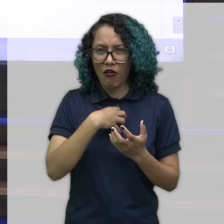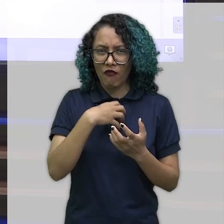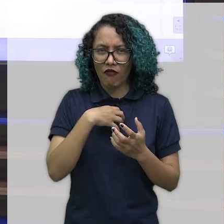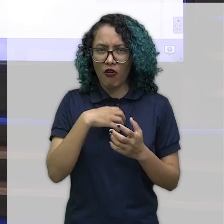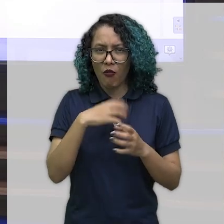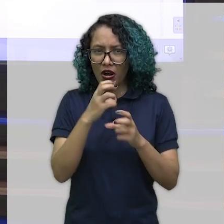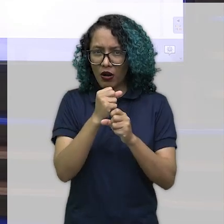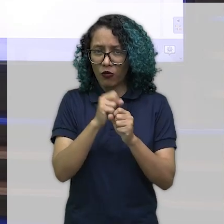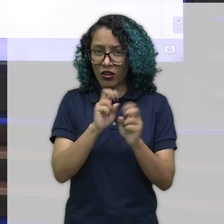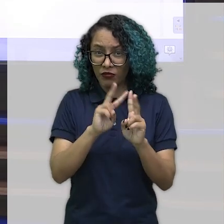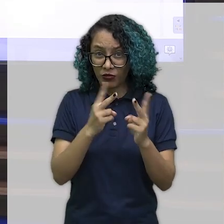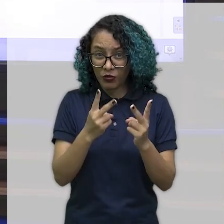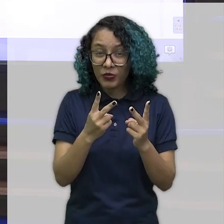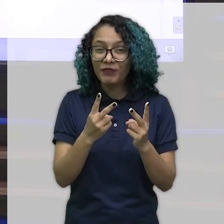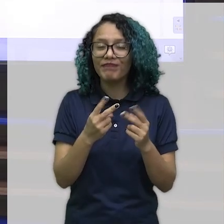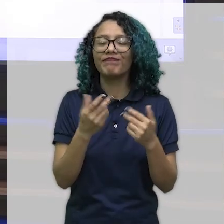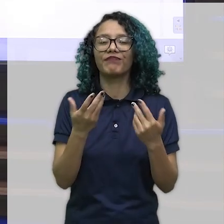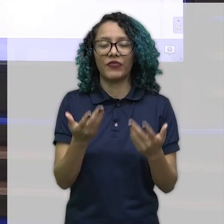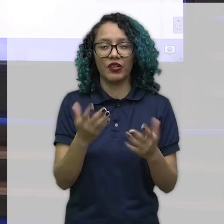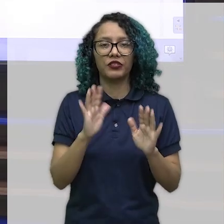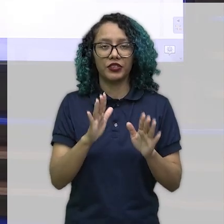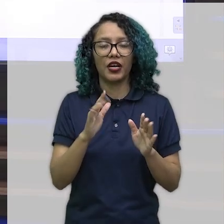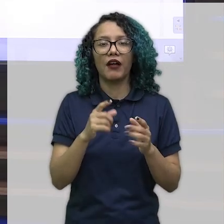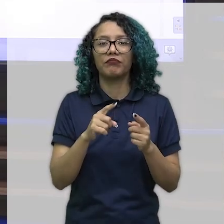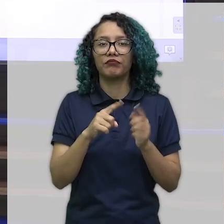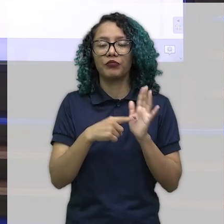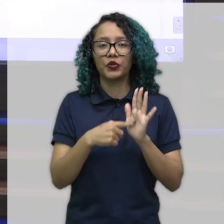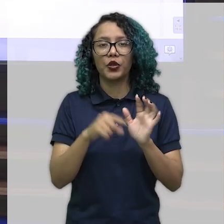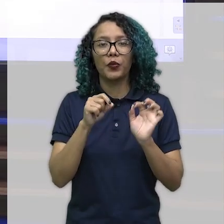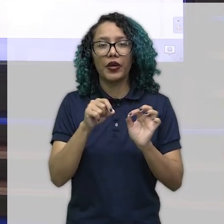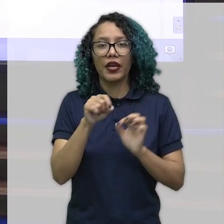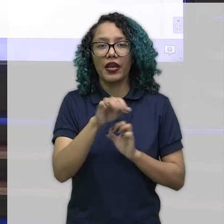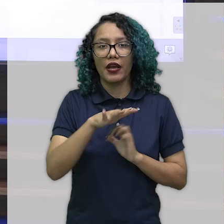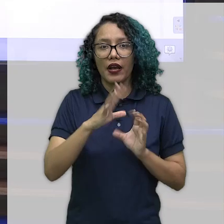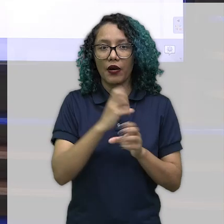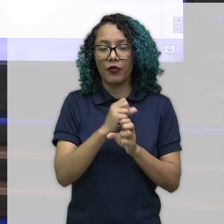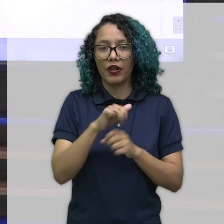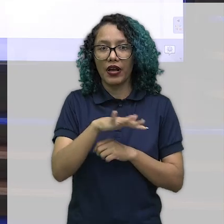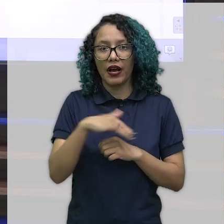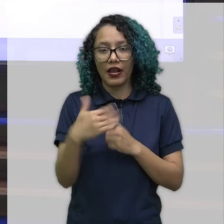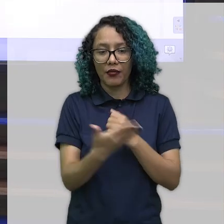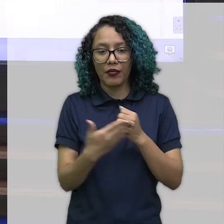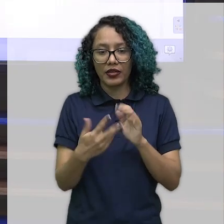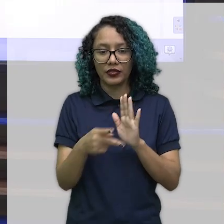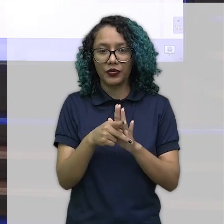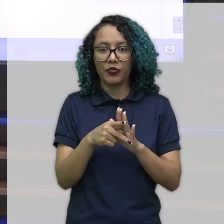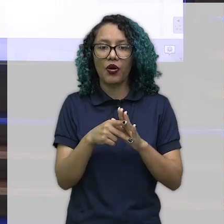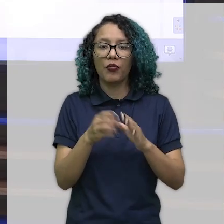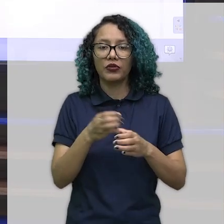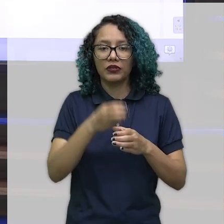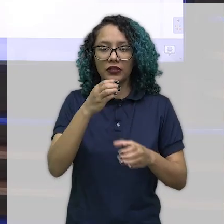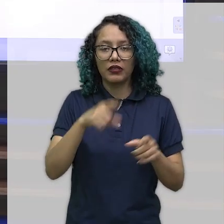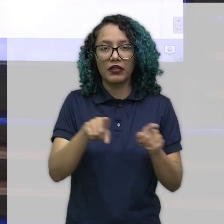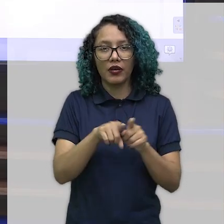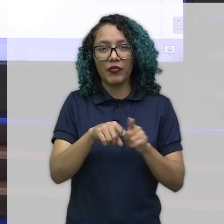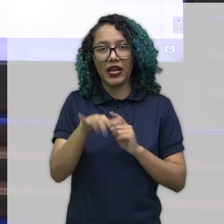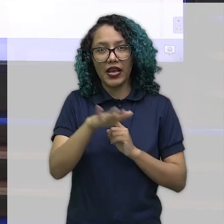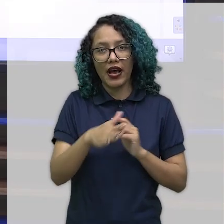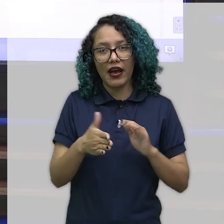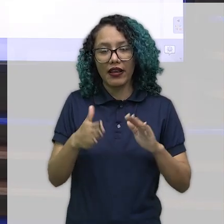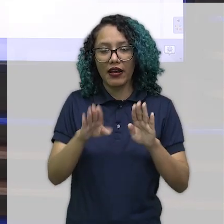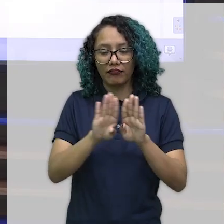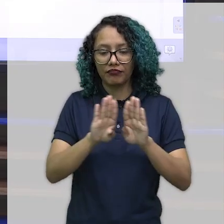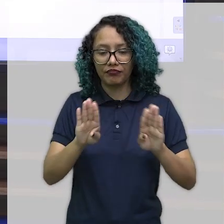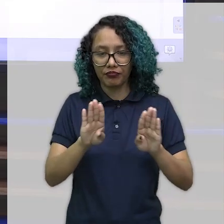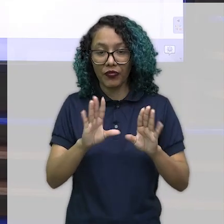do cilindro? Beleza, então já aprendemos a calcular a área da base de um cilindro, as áreas laterais, a área